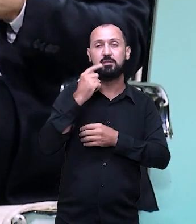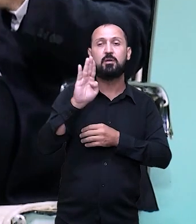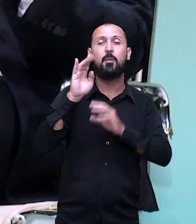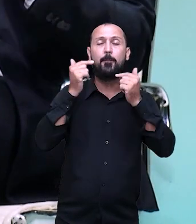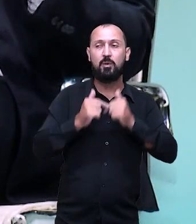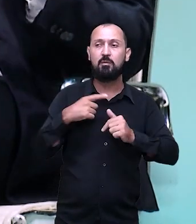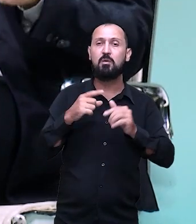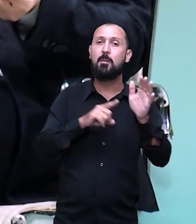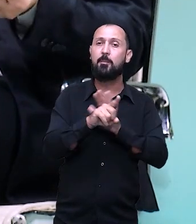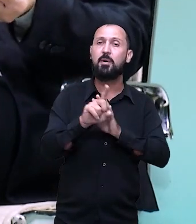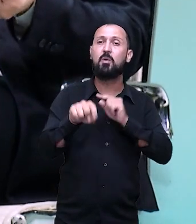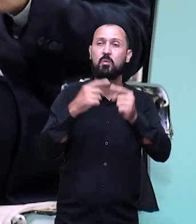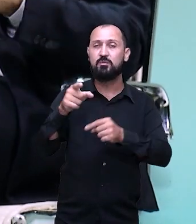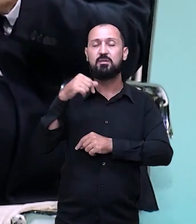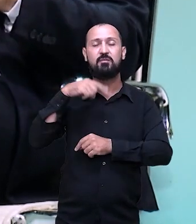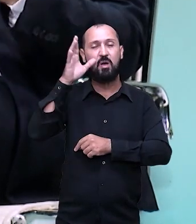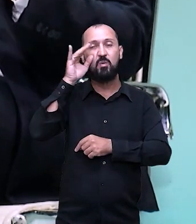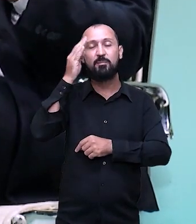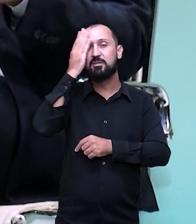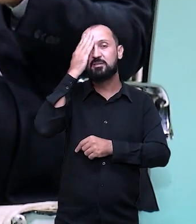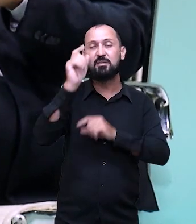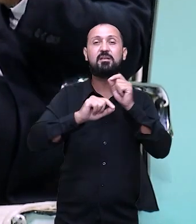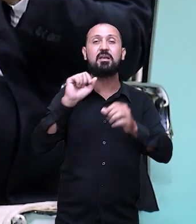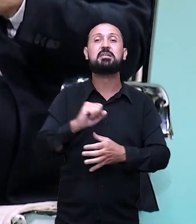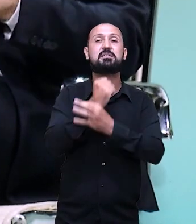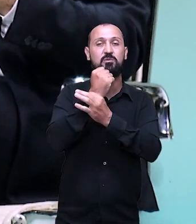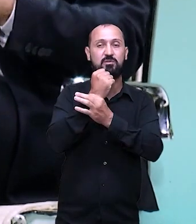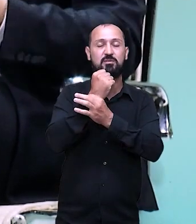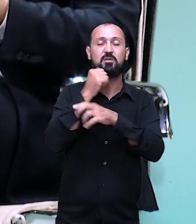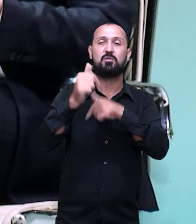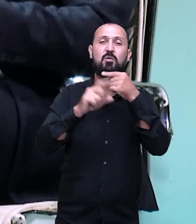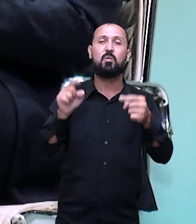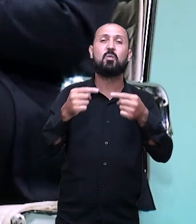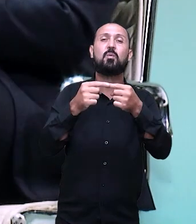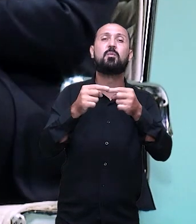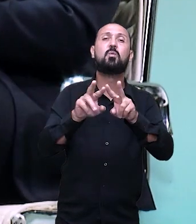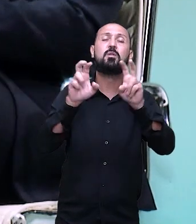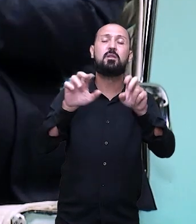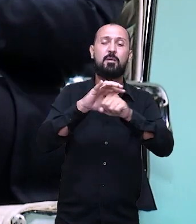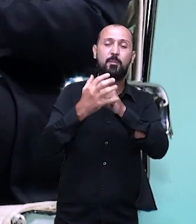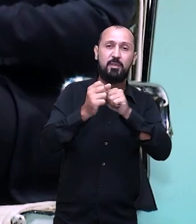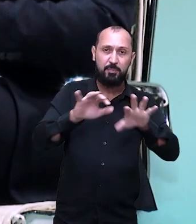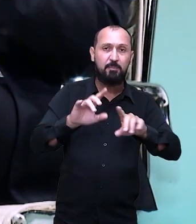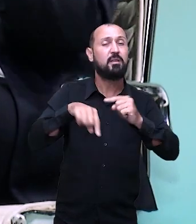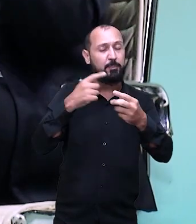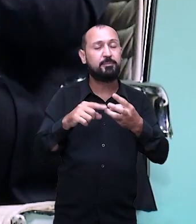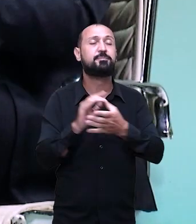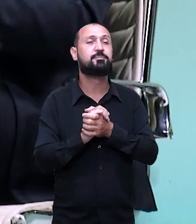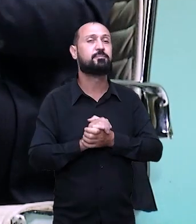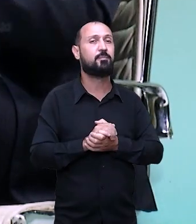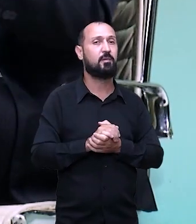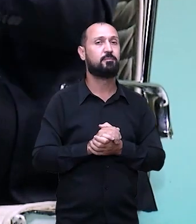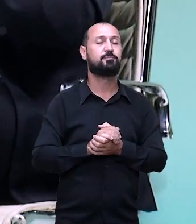aprimorando porque foram identificando os pontos de atrito, os problemas que poderiam advir da relação de trabalho. E aí foi criando